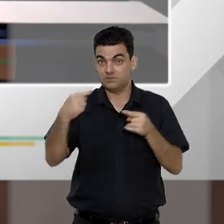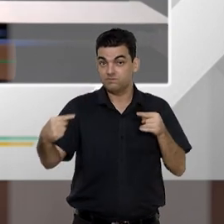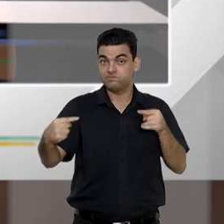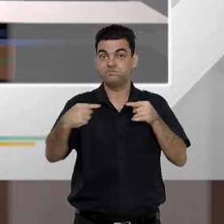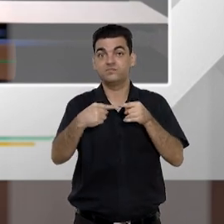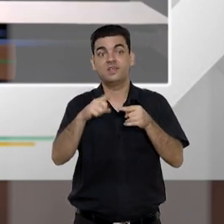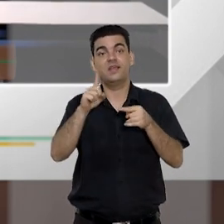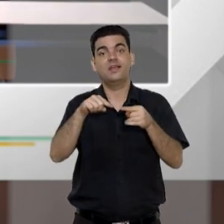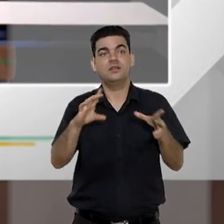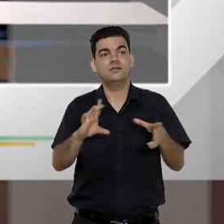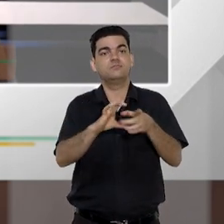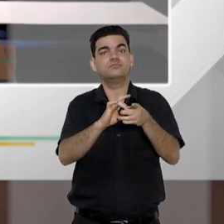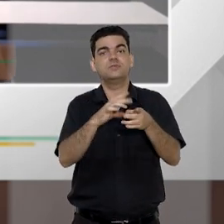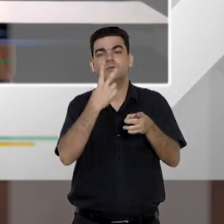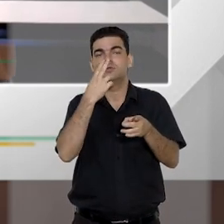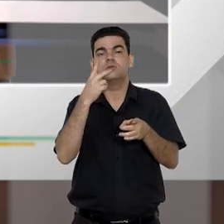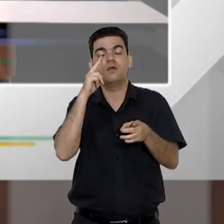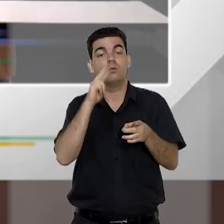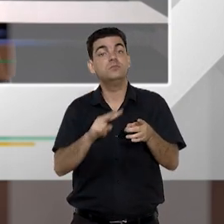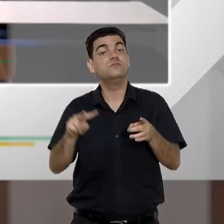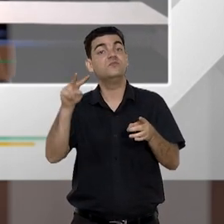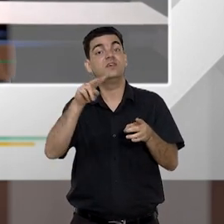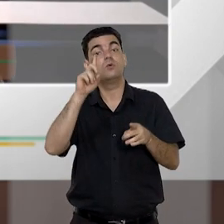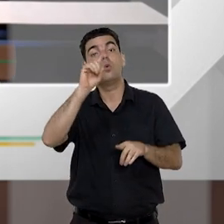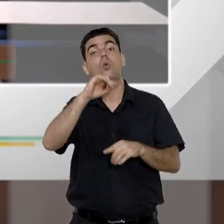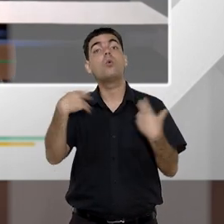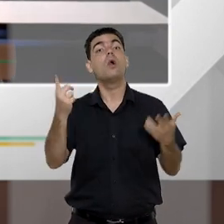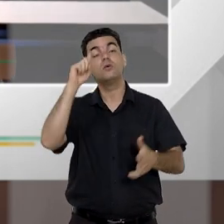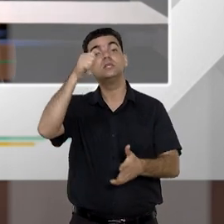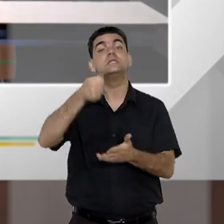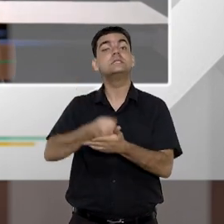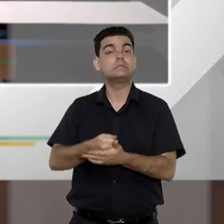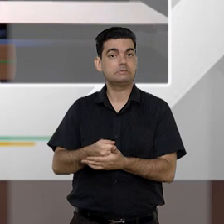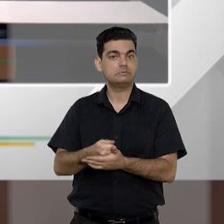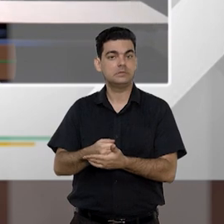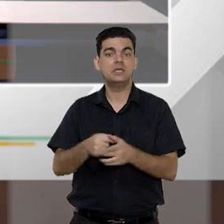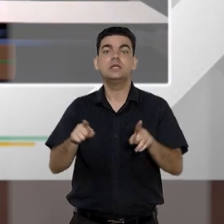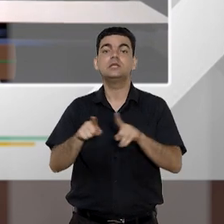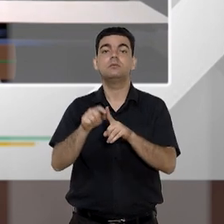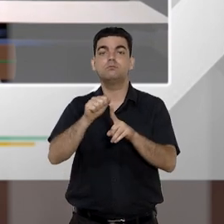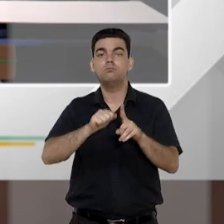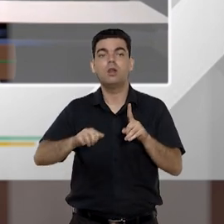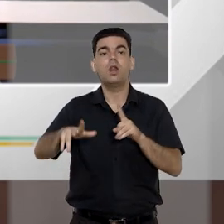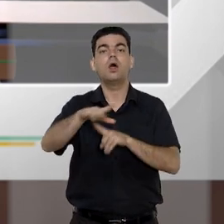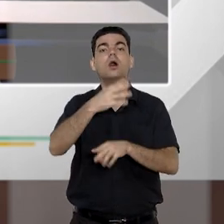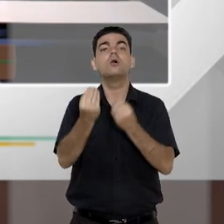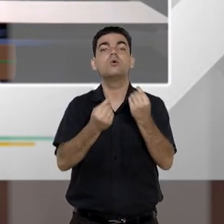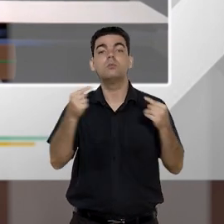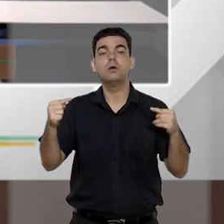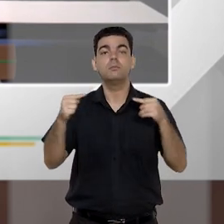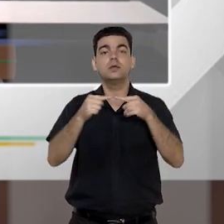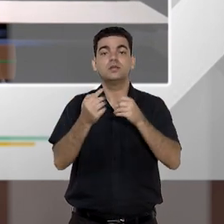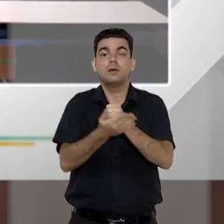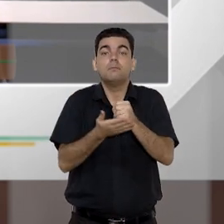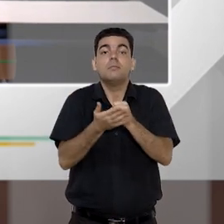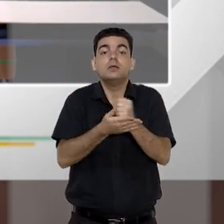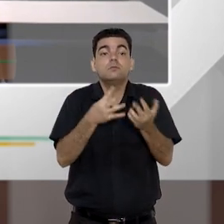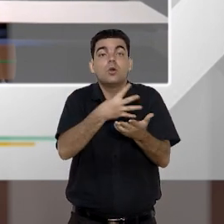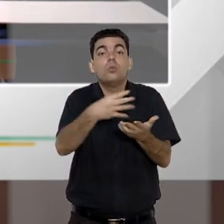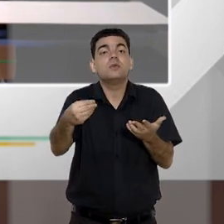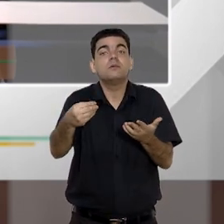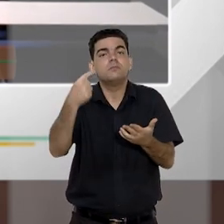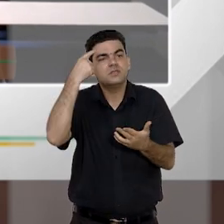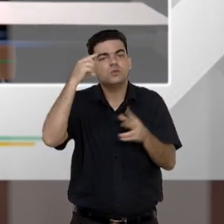essa vinculação, ela se restringe à observância da decisão e à consequente aplicação